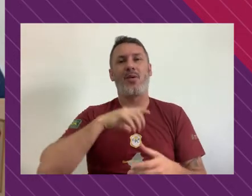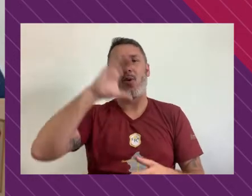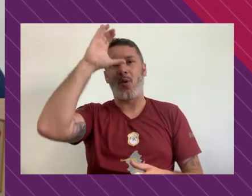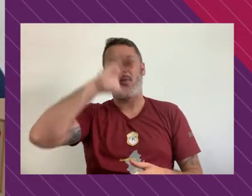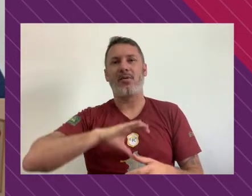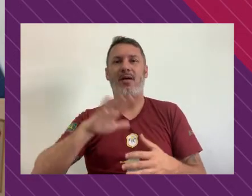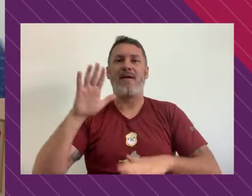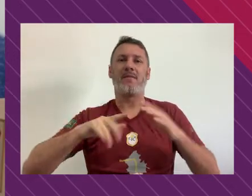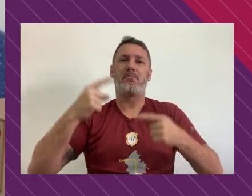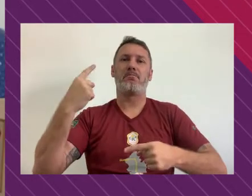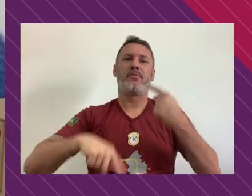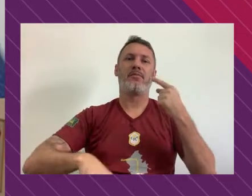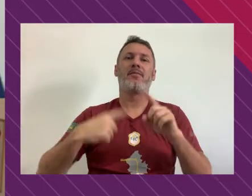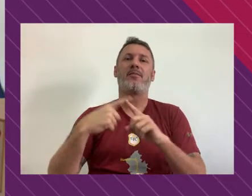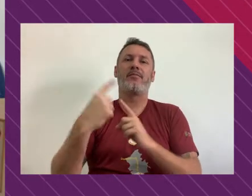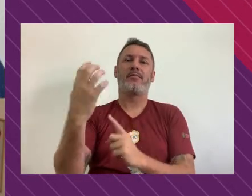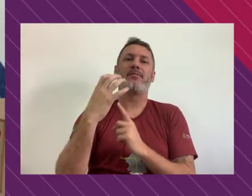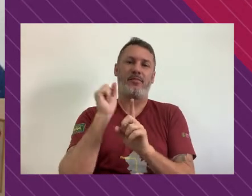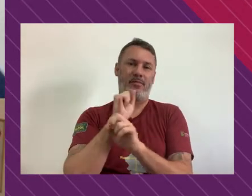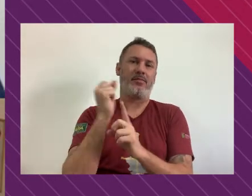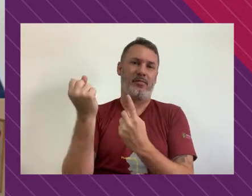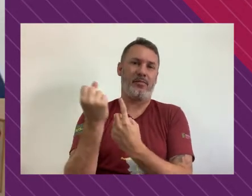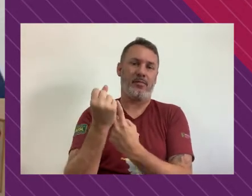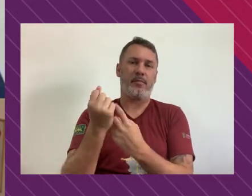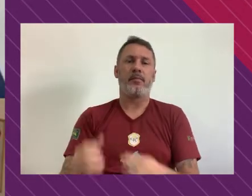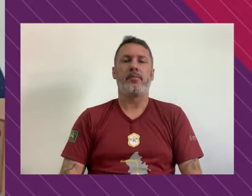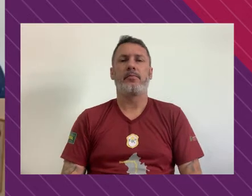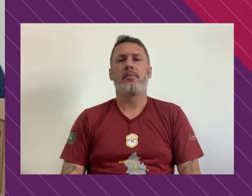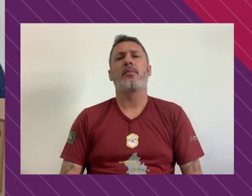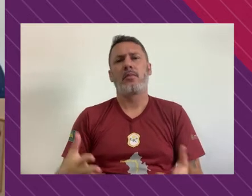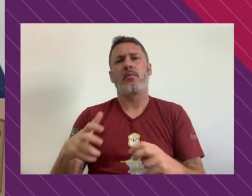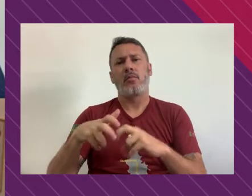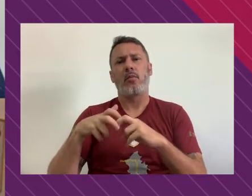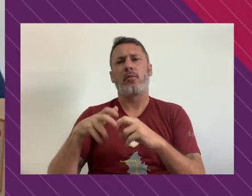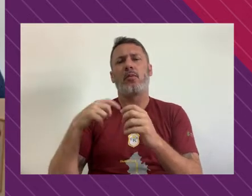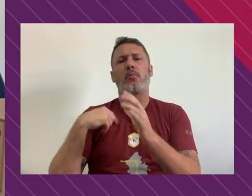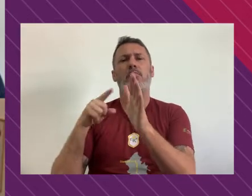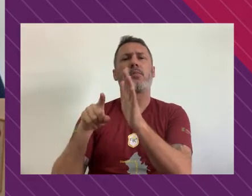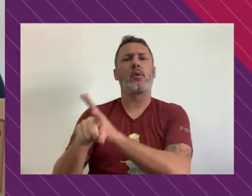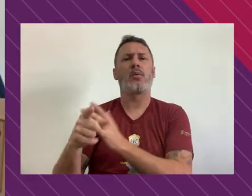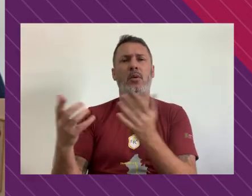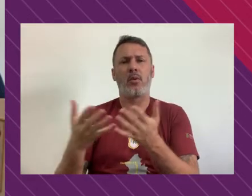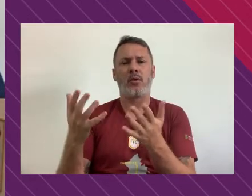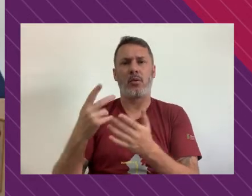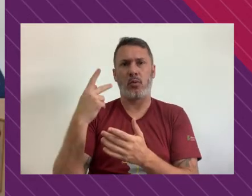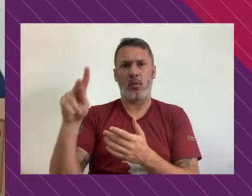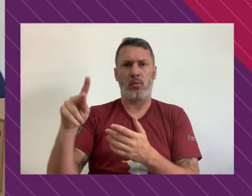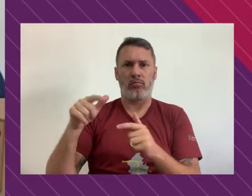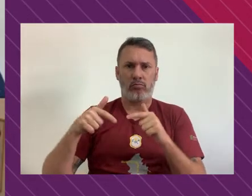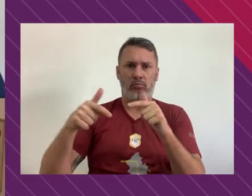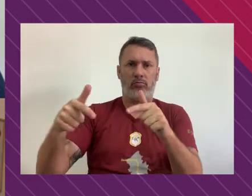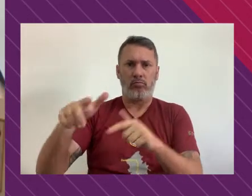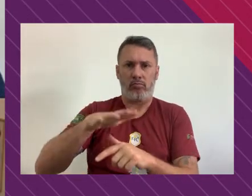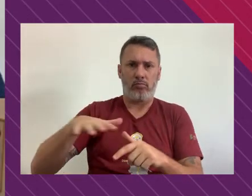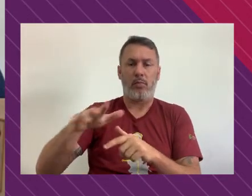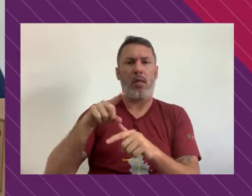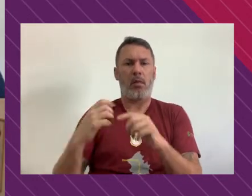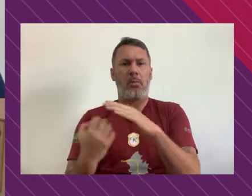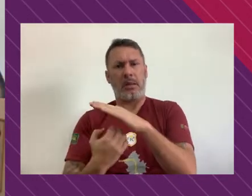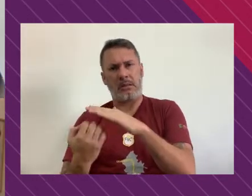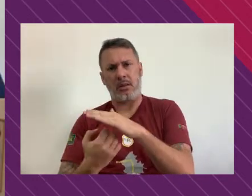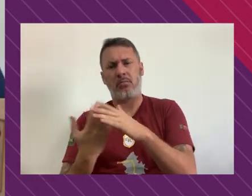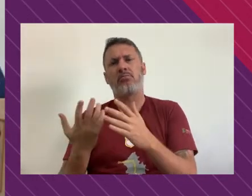cultura organizacional. E aí nesse ponto eu queria saber de você o seguinte, dentro de sua atuação como empresário